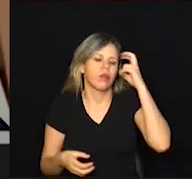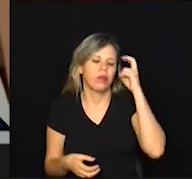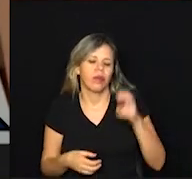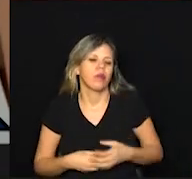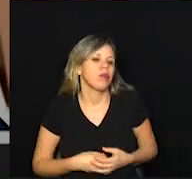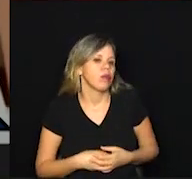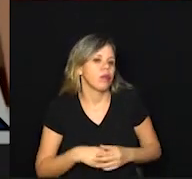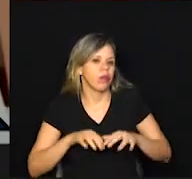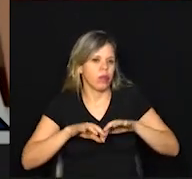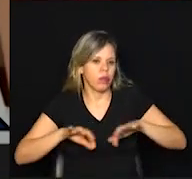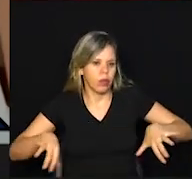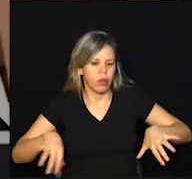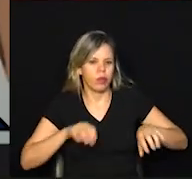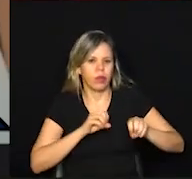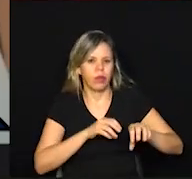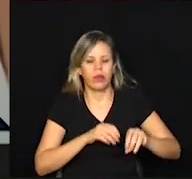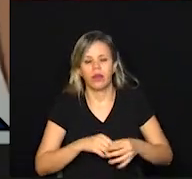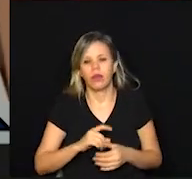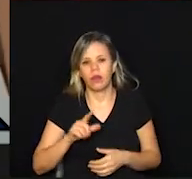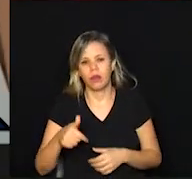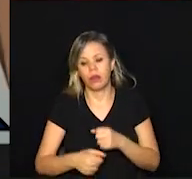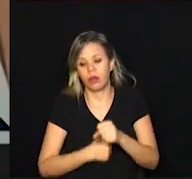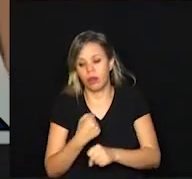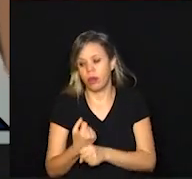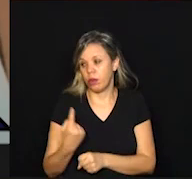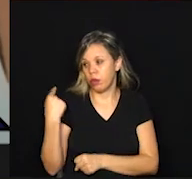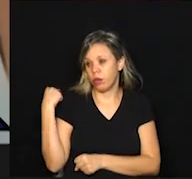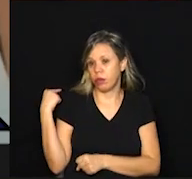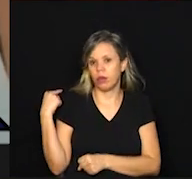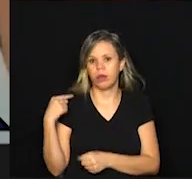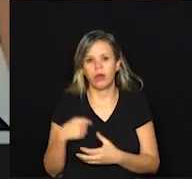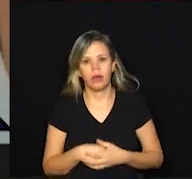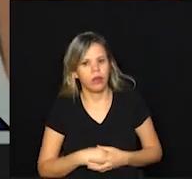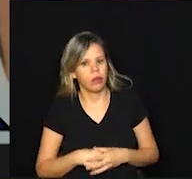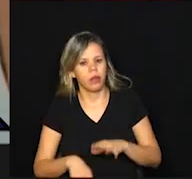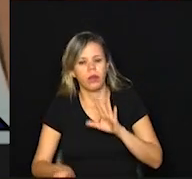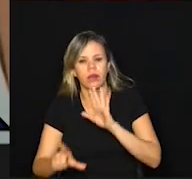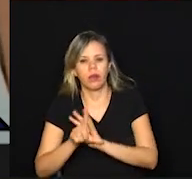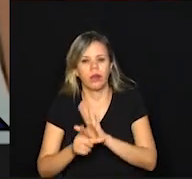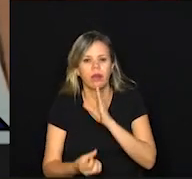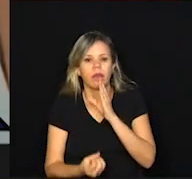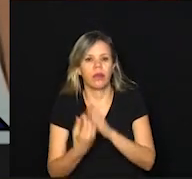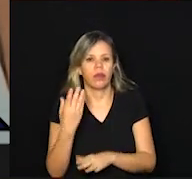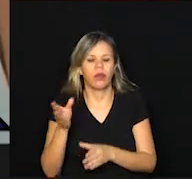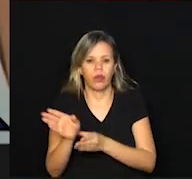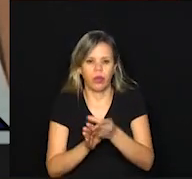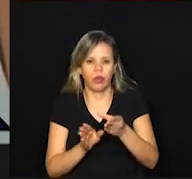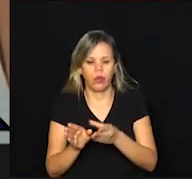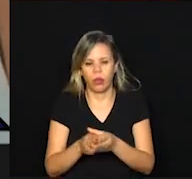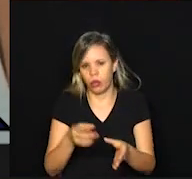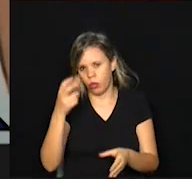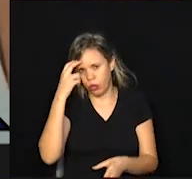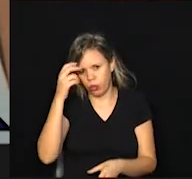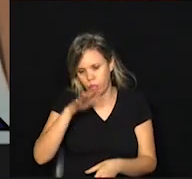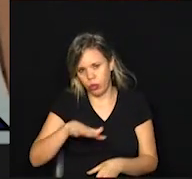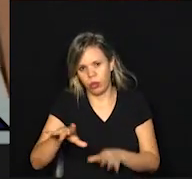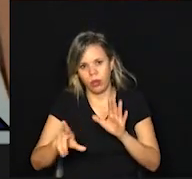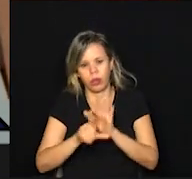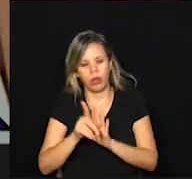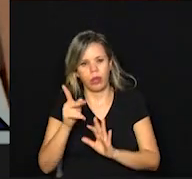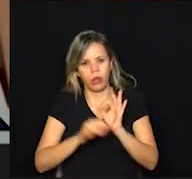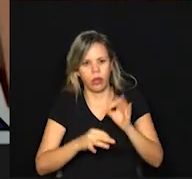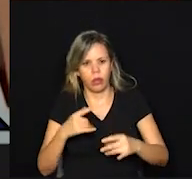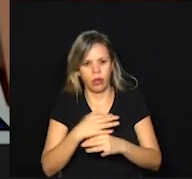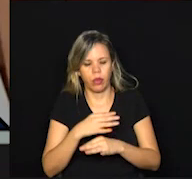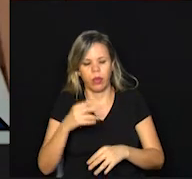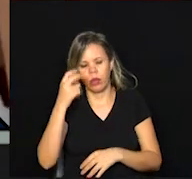foi desmembrada da educação e no ano passado a lei que criou o conselho de políticas culturais e além do plano